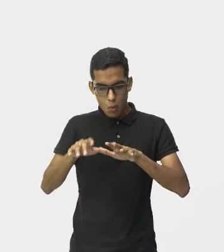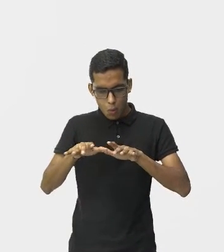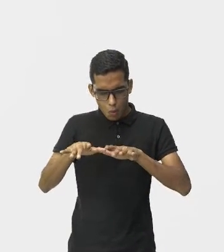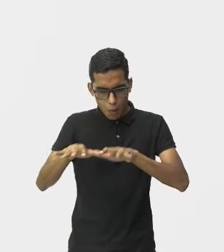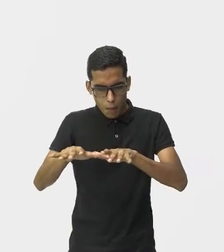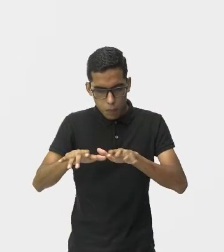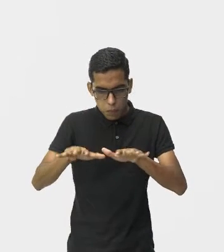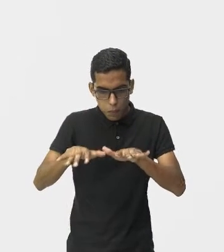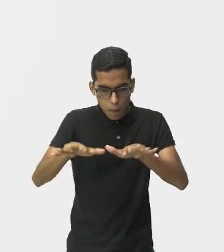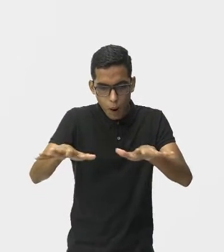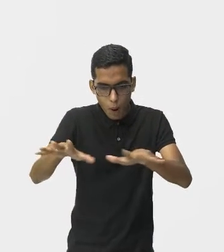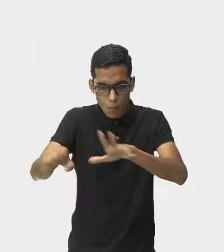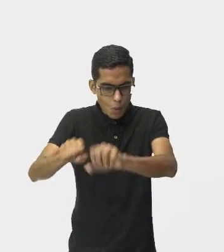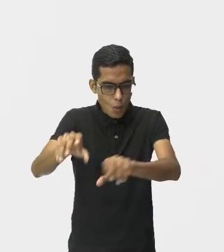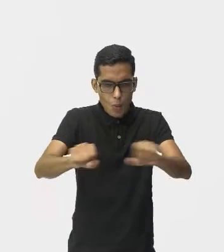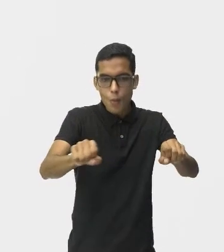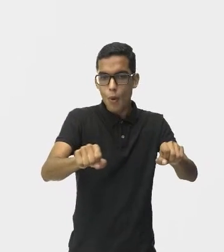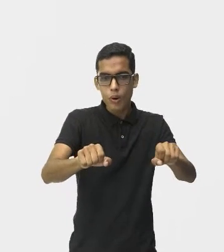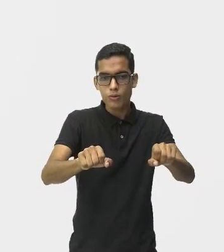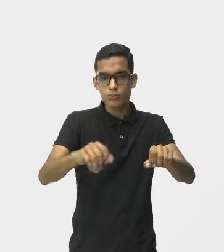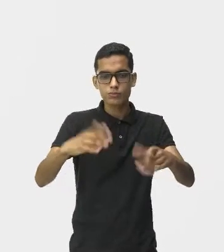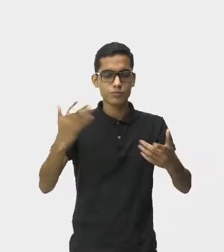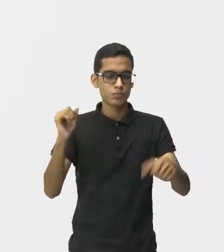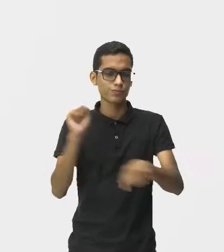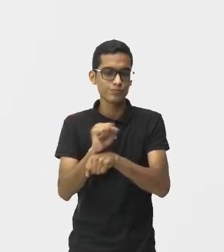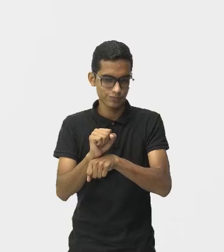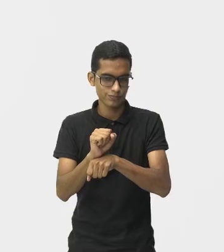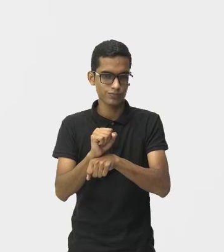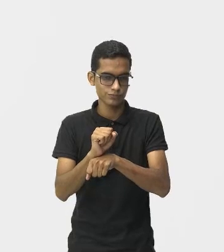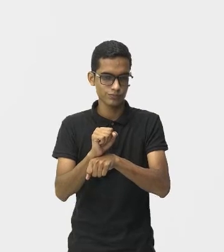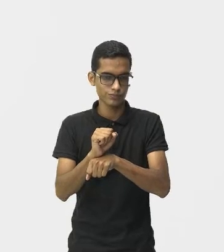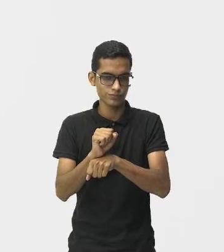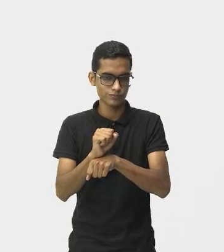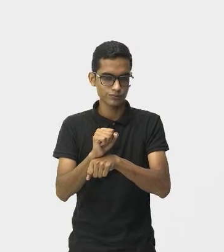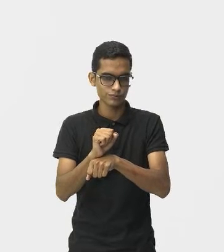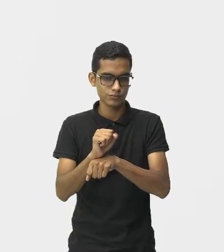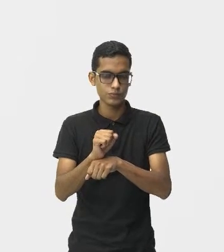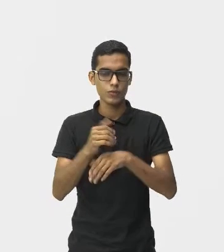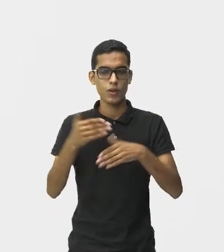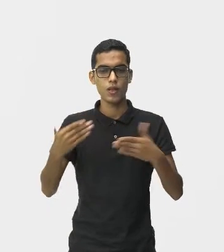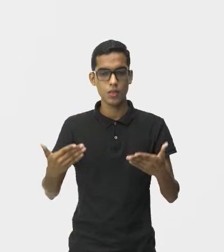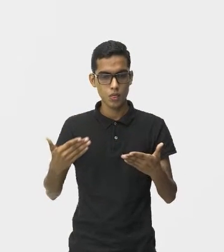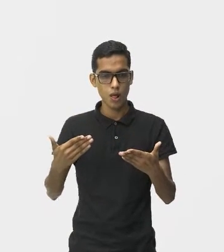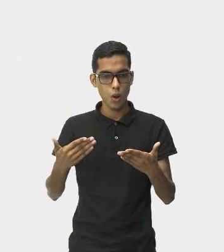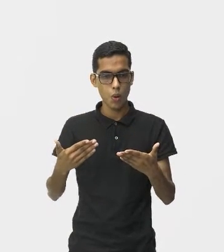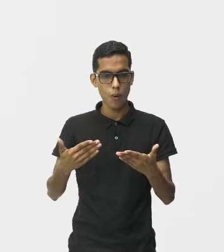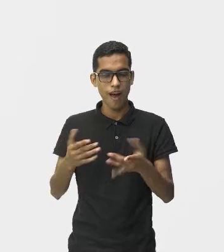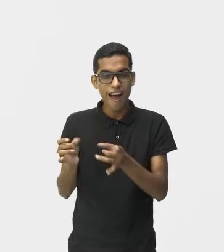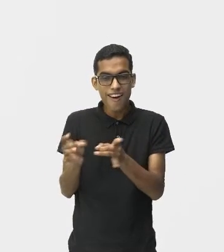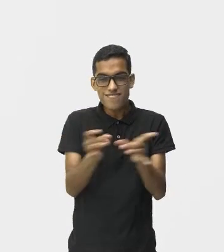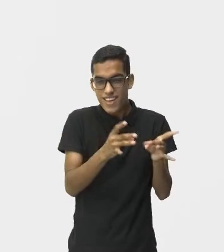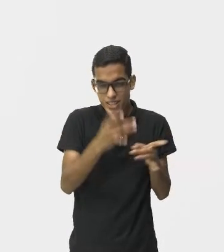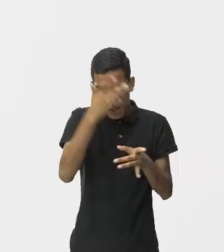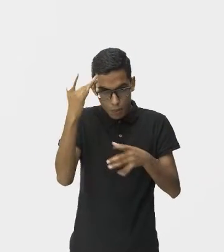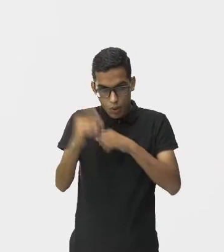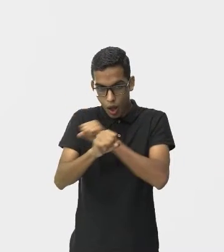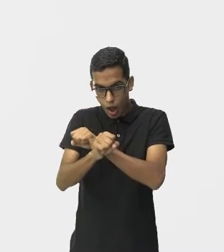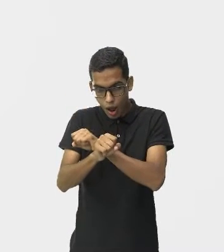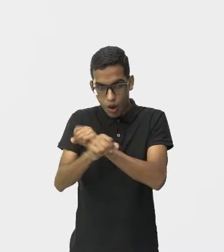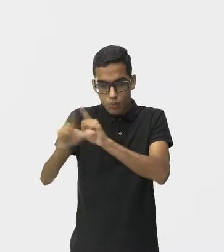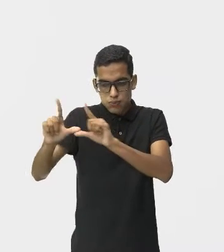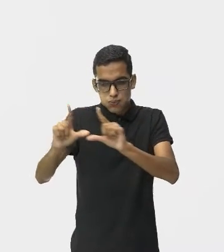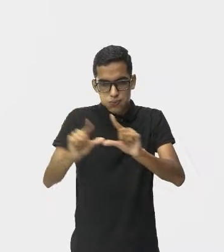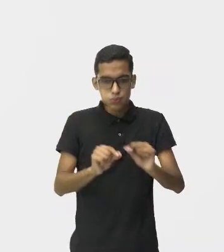diminuiu muito o número de escravos à venda. Foi como eu falei para vocês, gente. Com o tempo, essa expansão